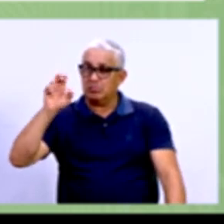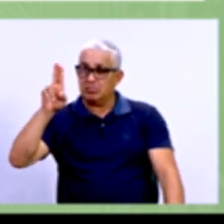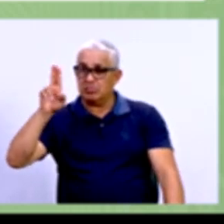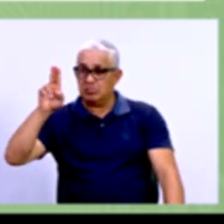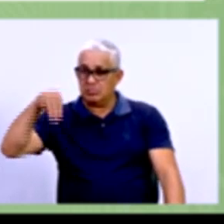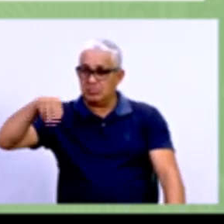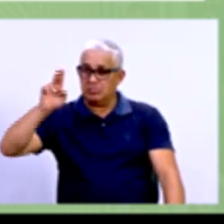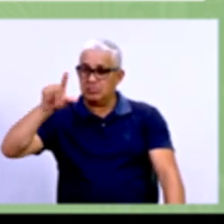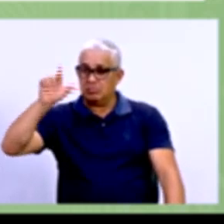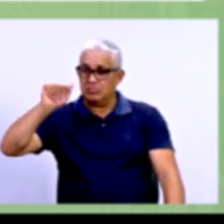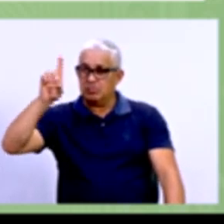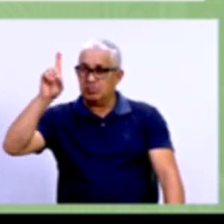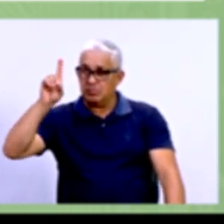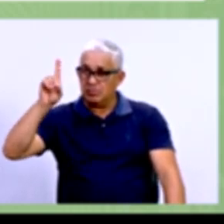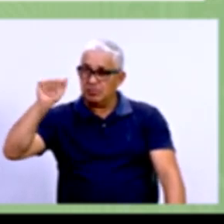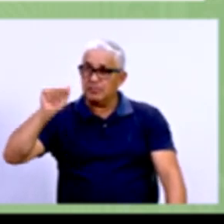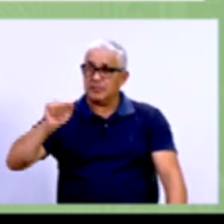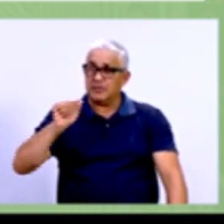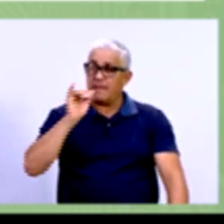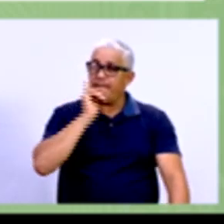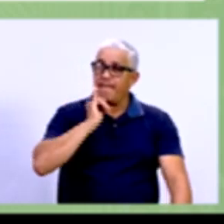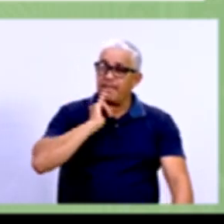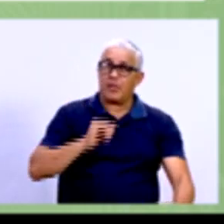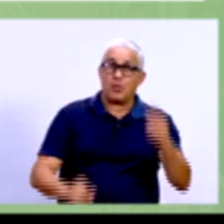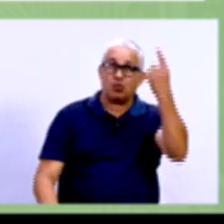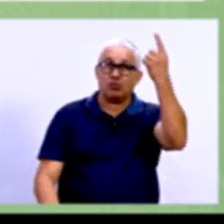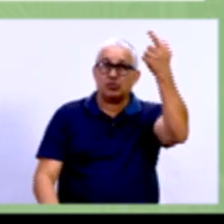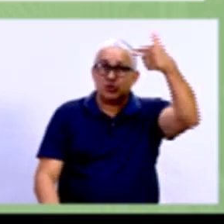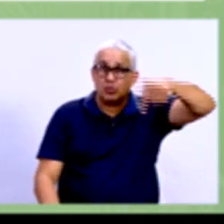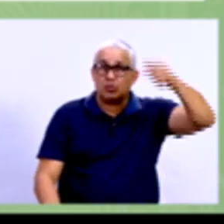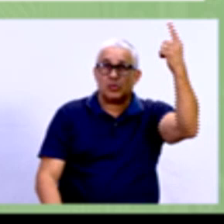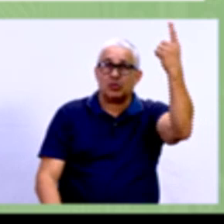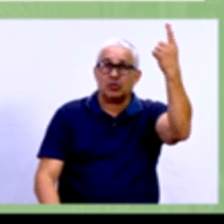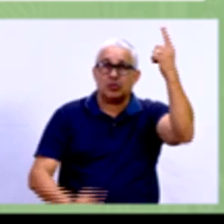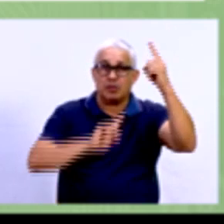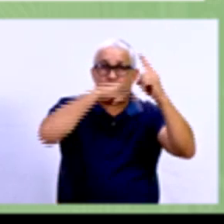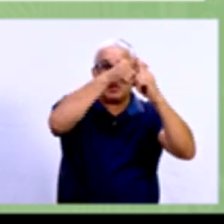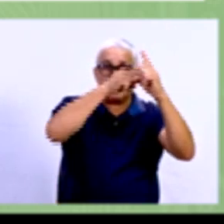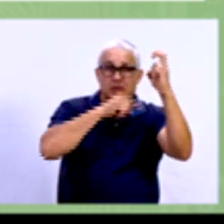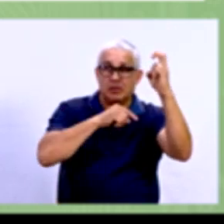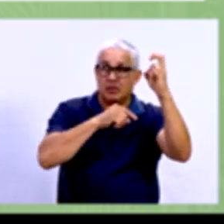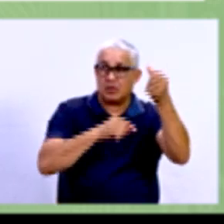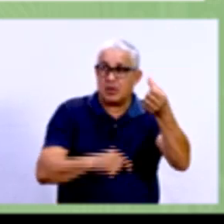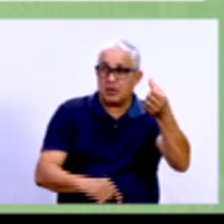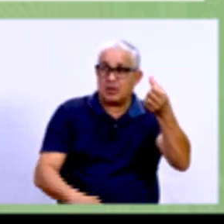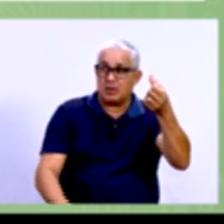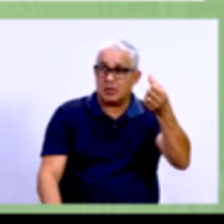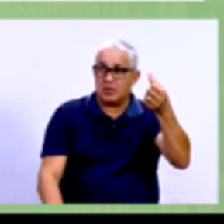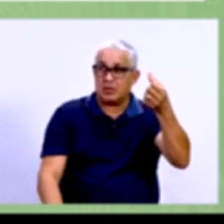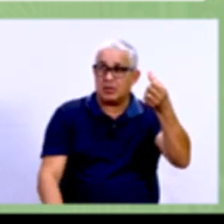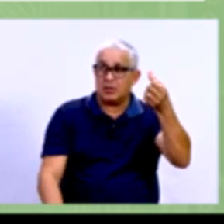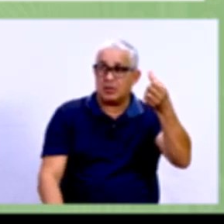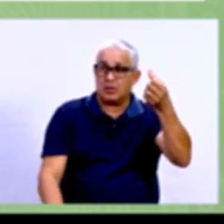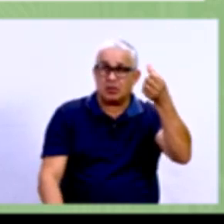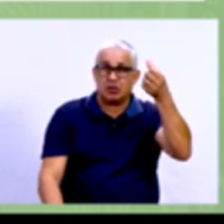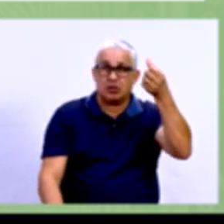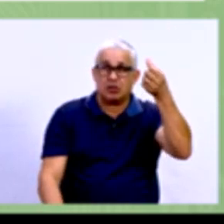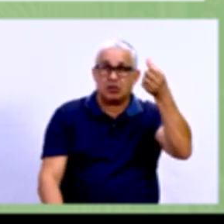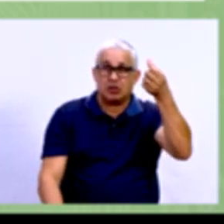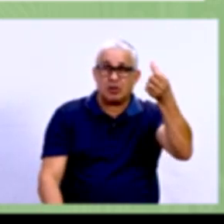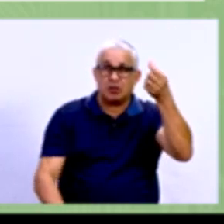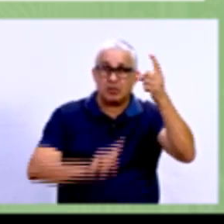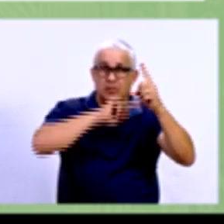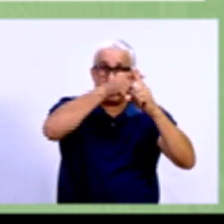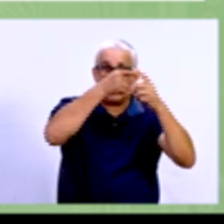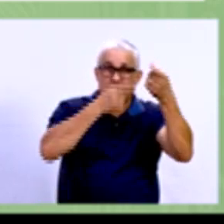somando. Por exemplo, 1 se repete aqui. 1 mais 5 é 6, né? Aí a gente vai. O 6 mais 5 que tem